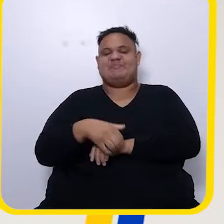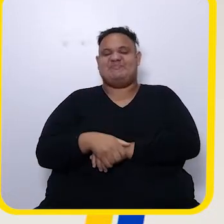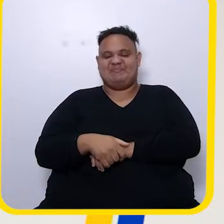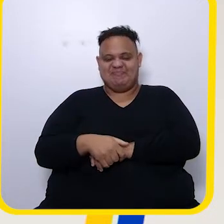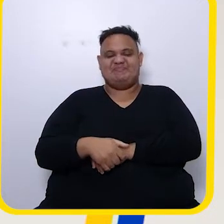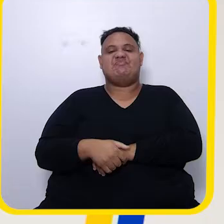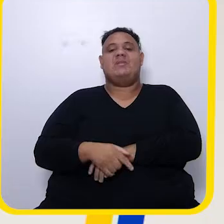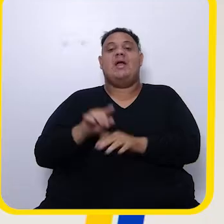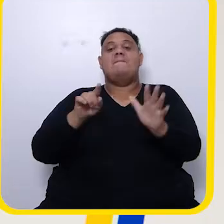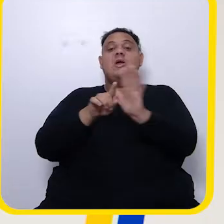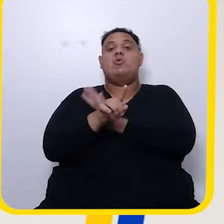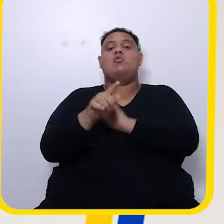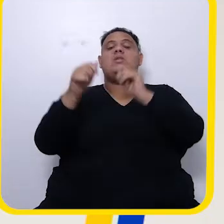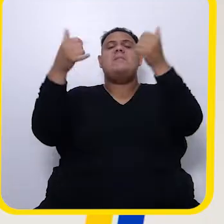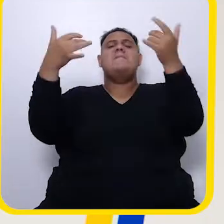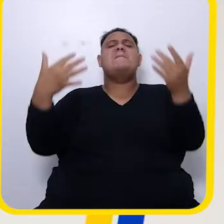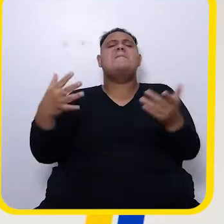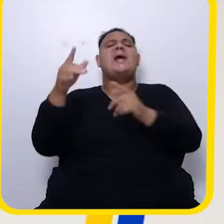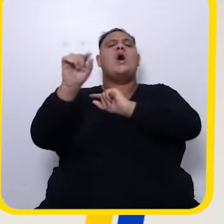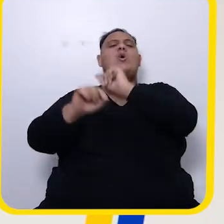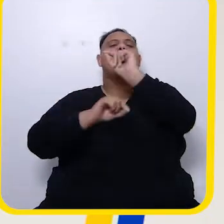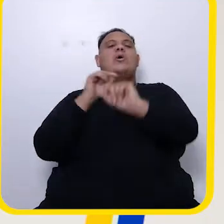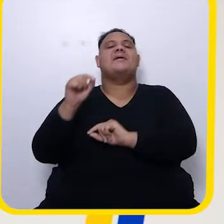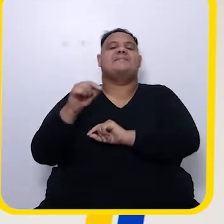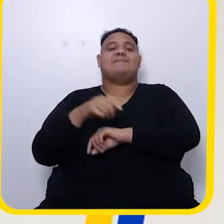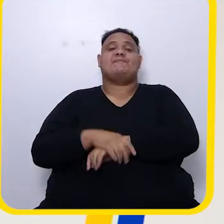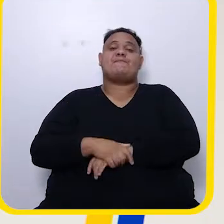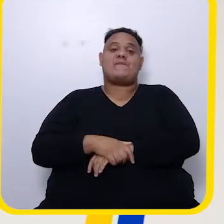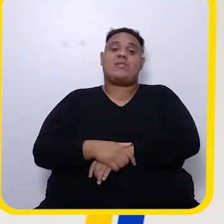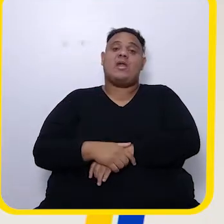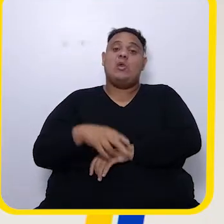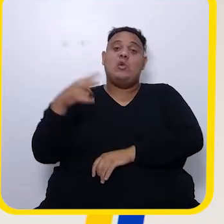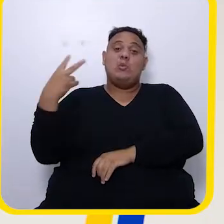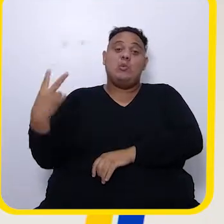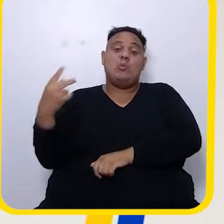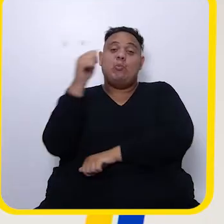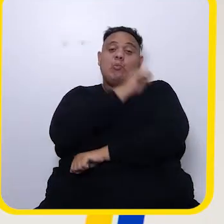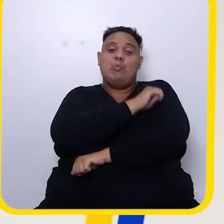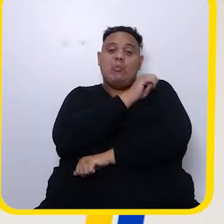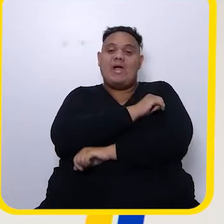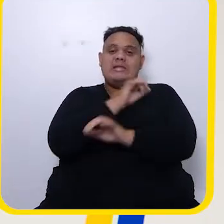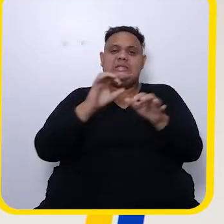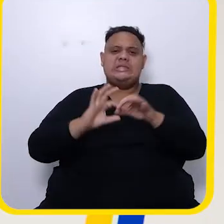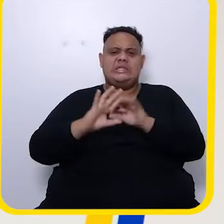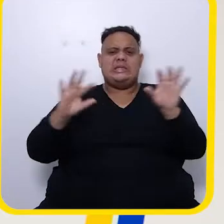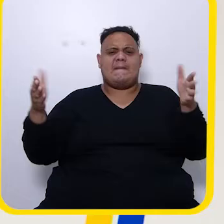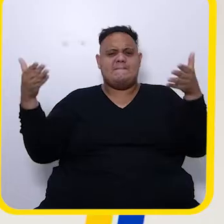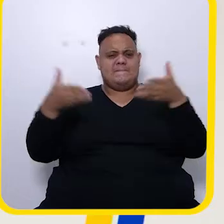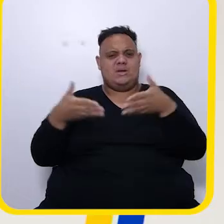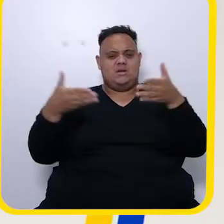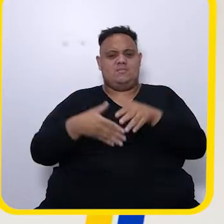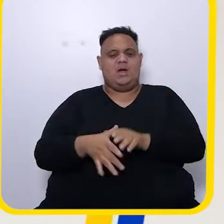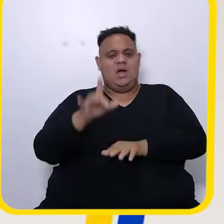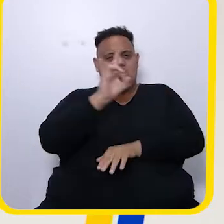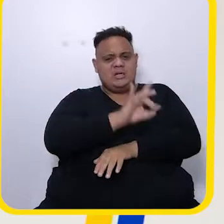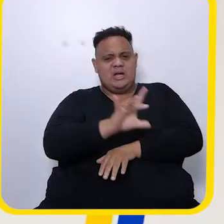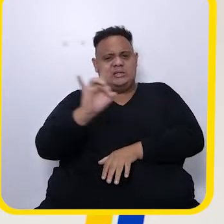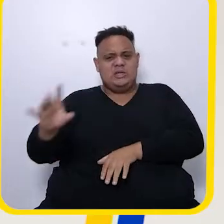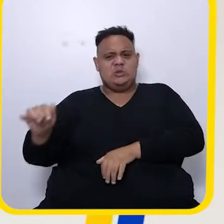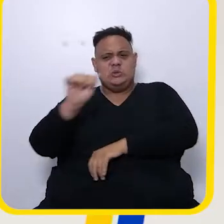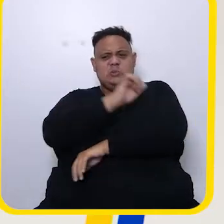A questão continua dizendo que quando esses dois alunos deixaram de participar, cada um teve que